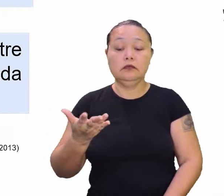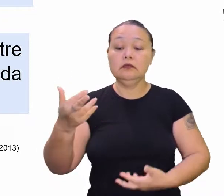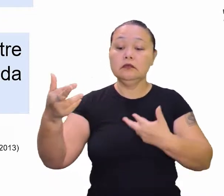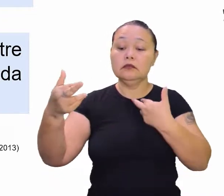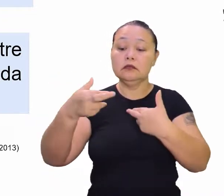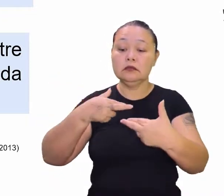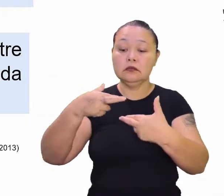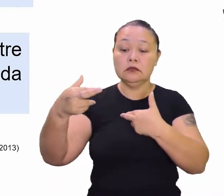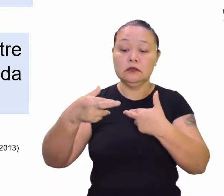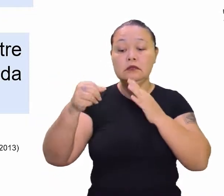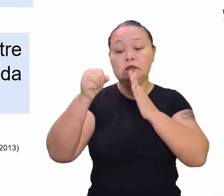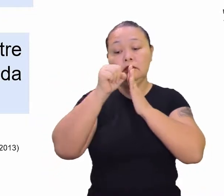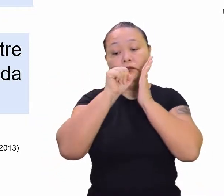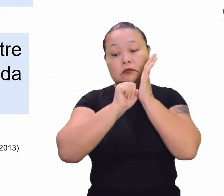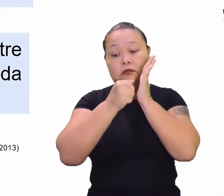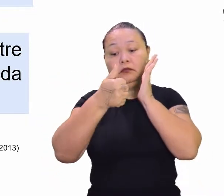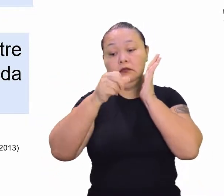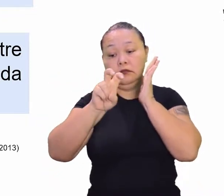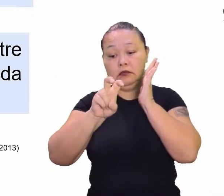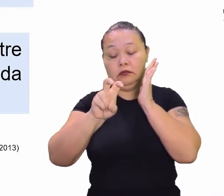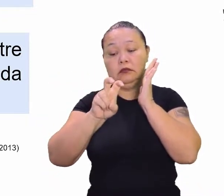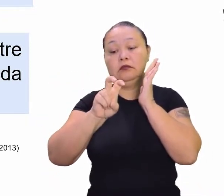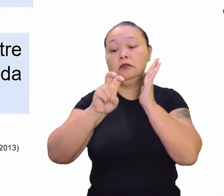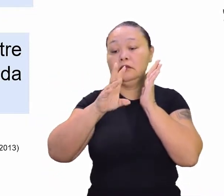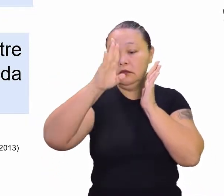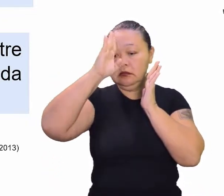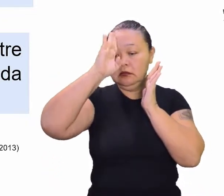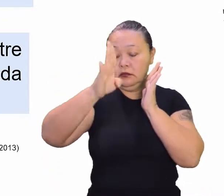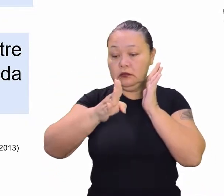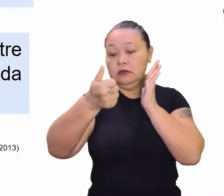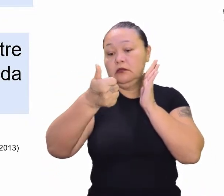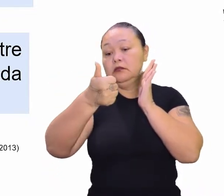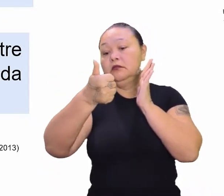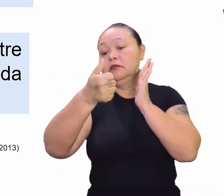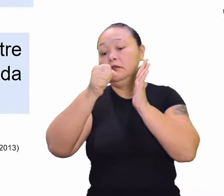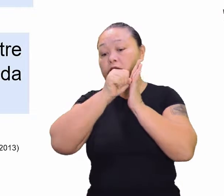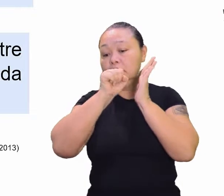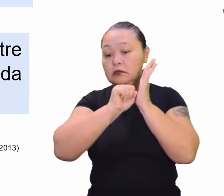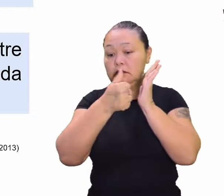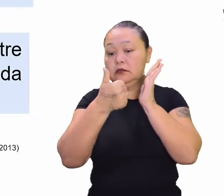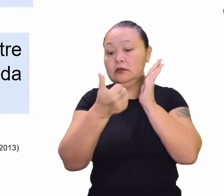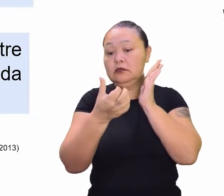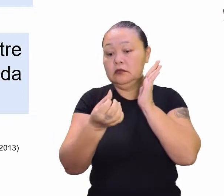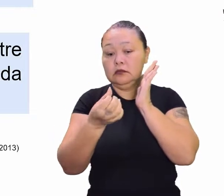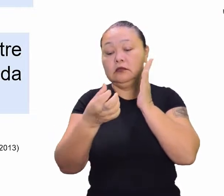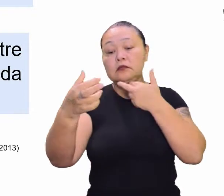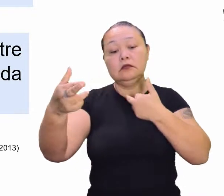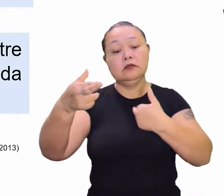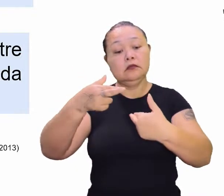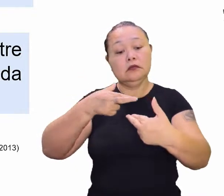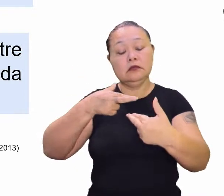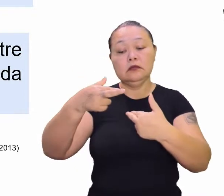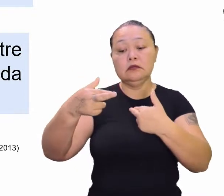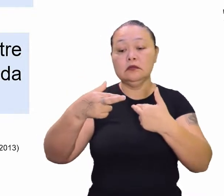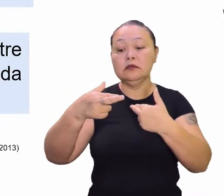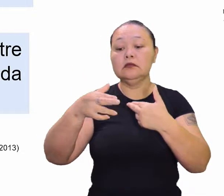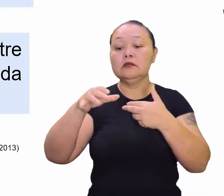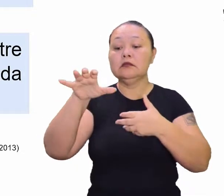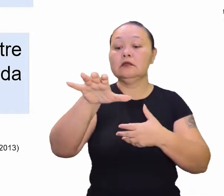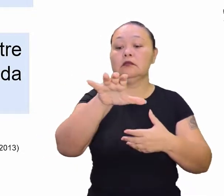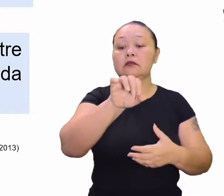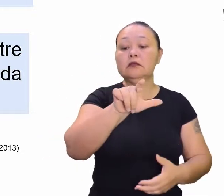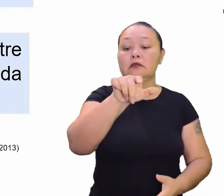relação lá do século XV, principalmente século XV, XVI, com a relação das